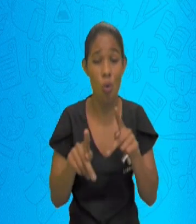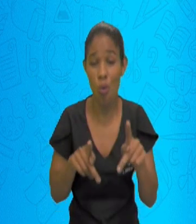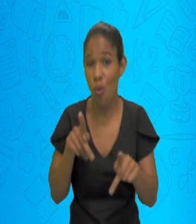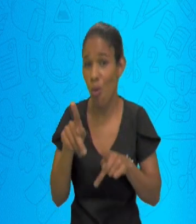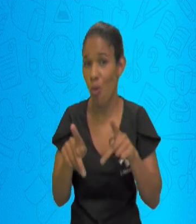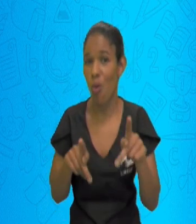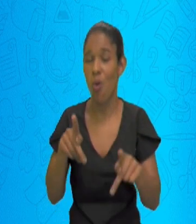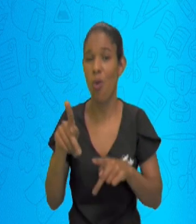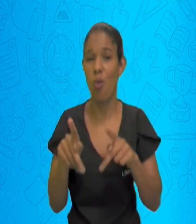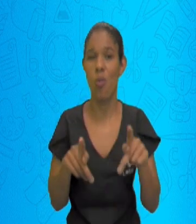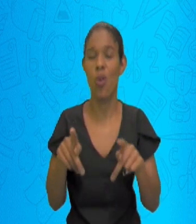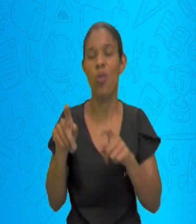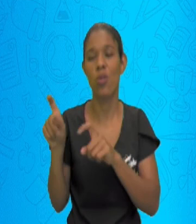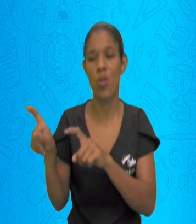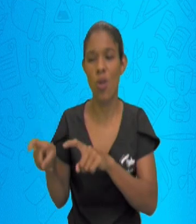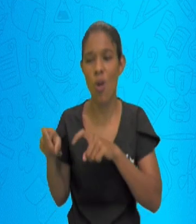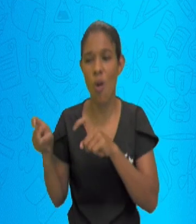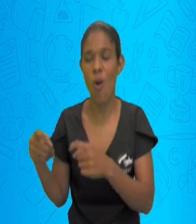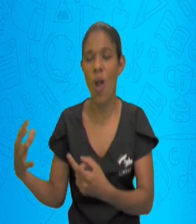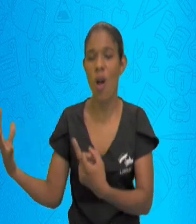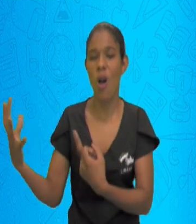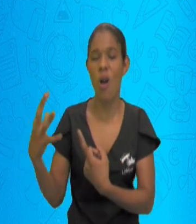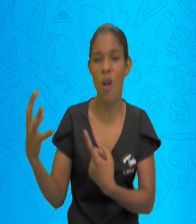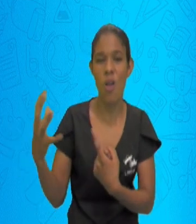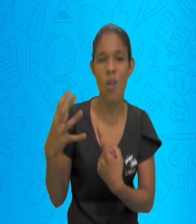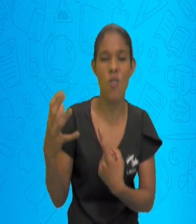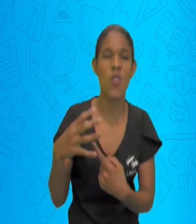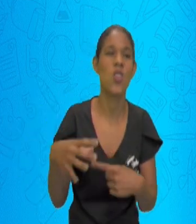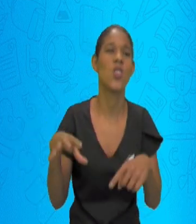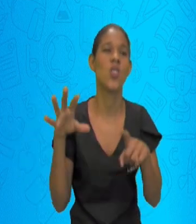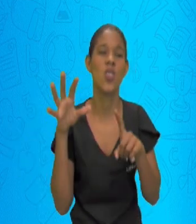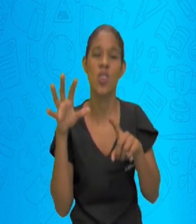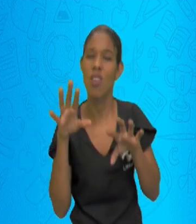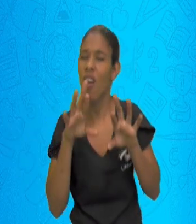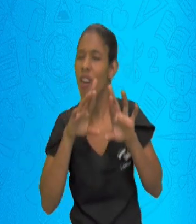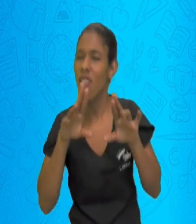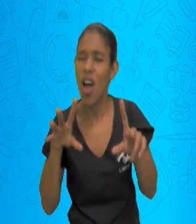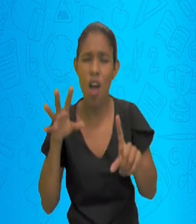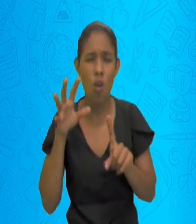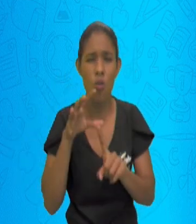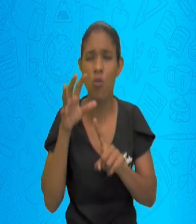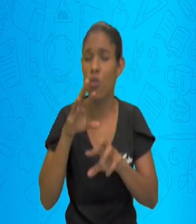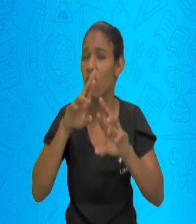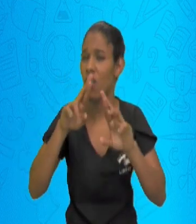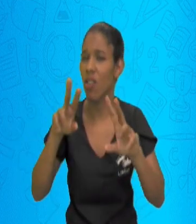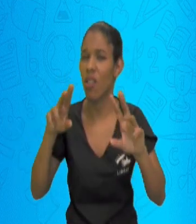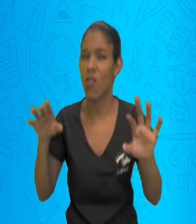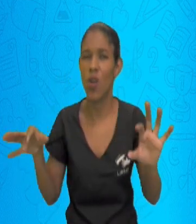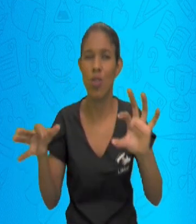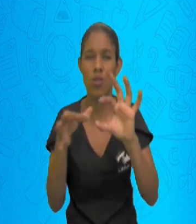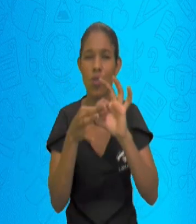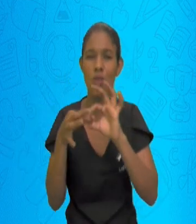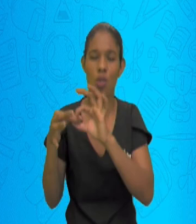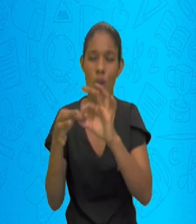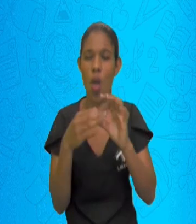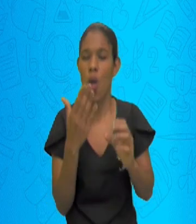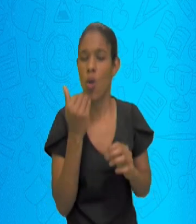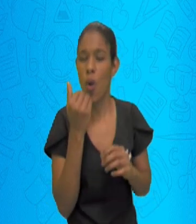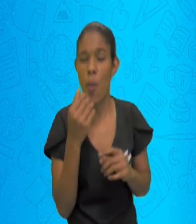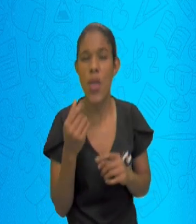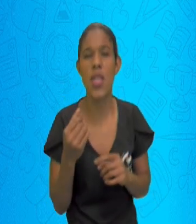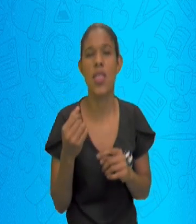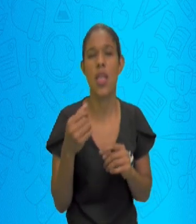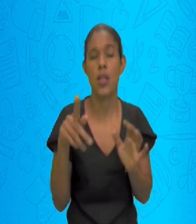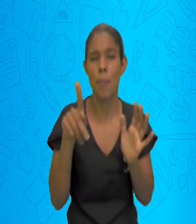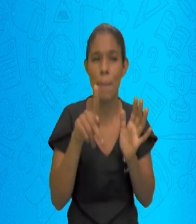do povo rural. Cabe ressaltar que fazem parte importante da festa junina a quadrilha, as comidas e bebidas típicas, as